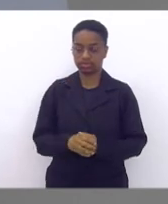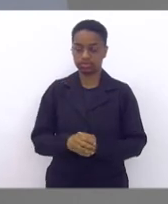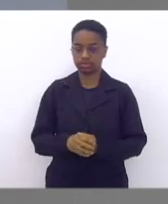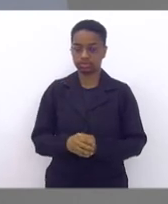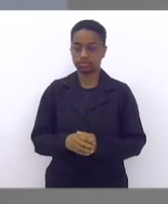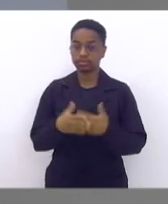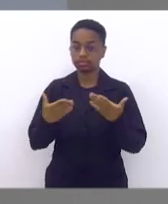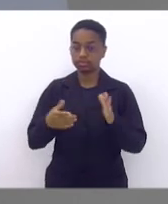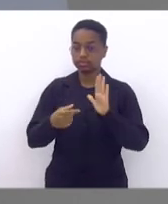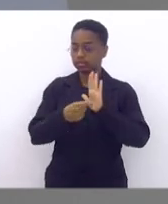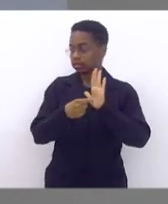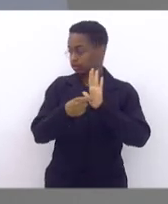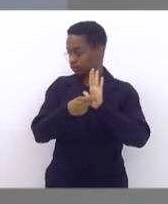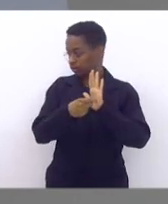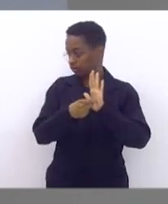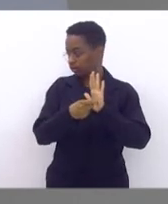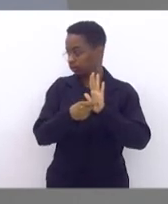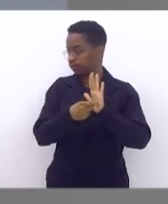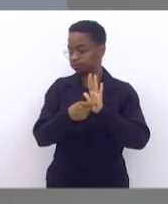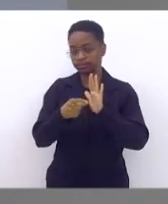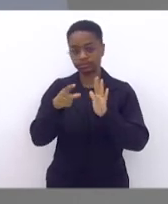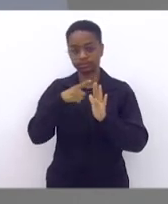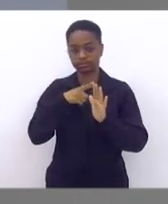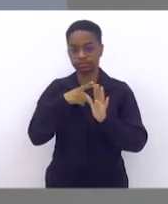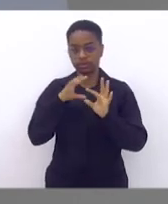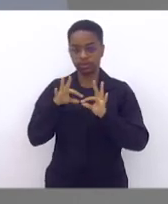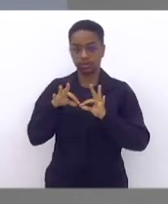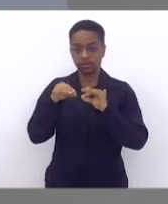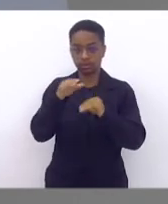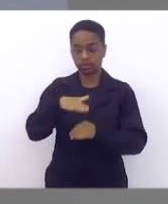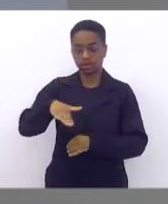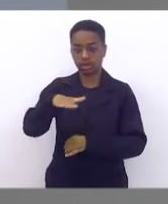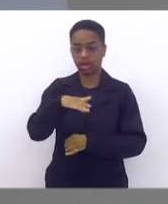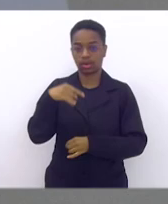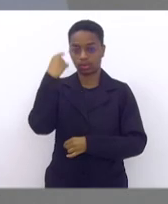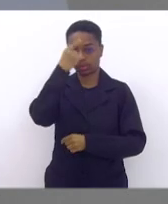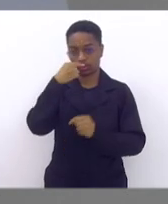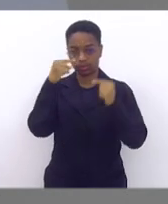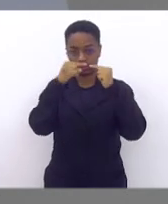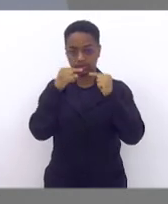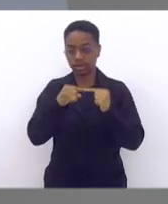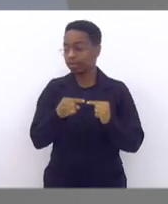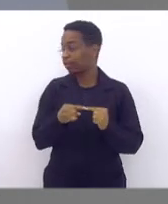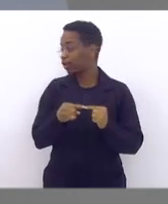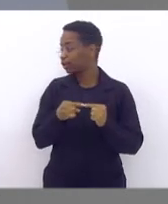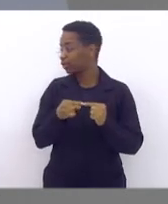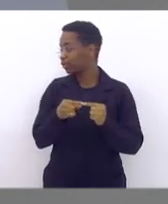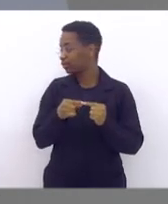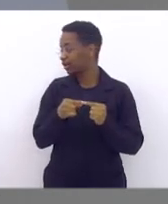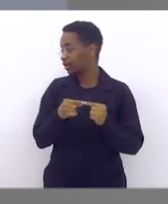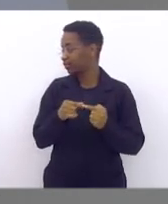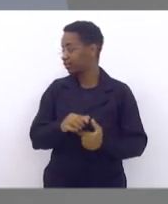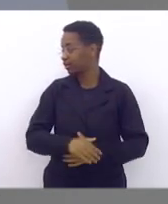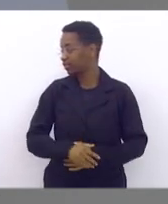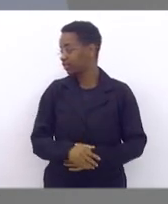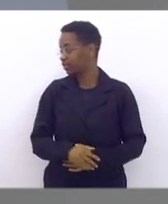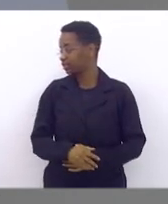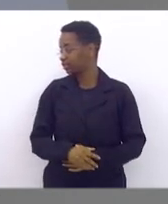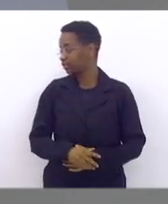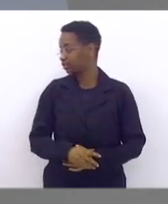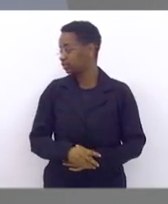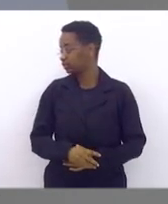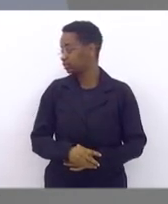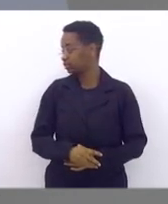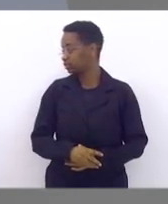que existe, todos que existem de reconhecimento facial ou de reconhecimento também fotográfico, eles